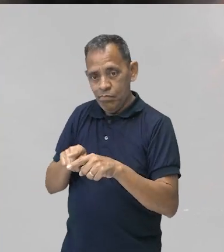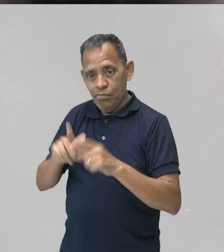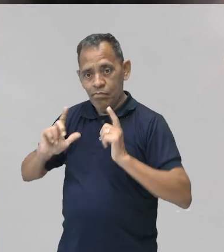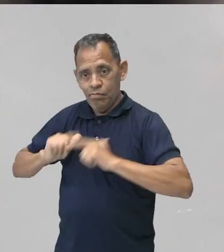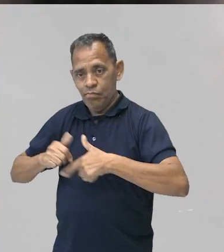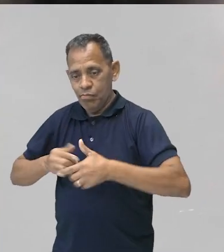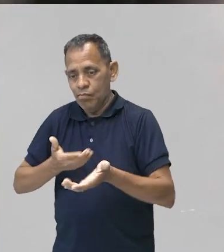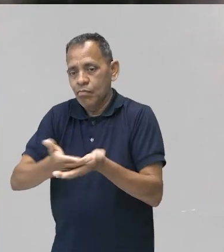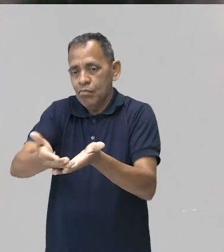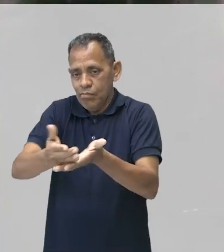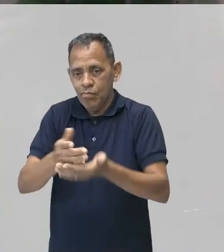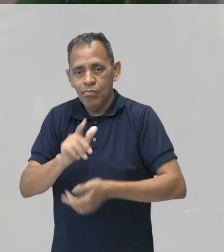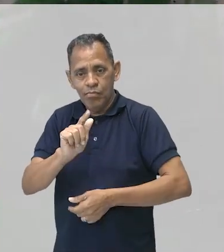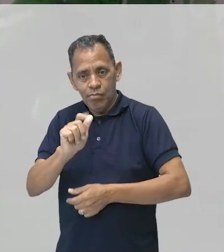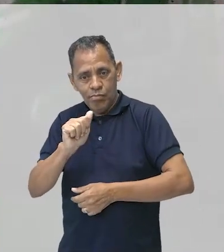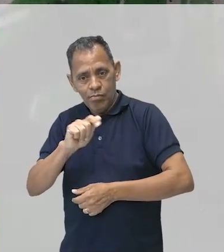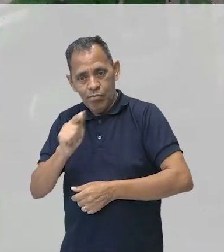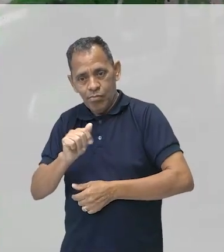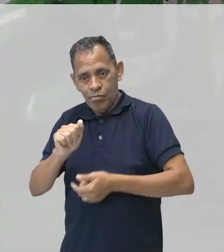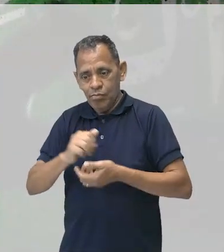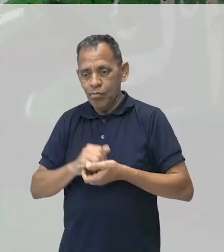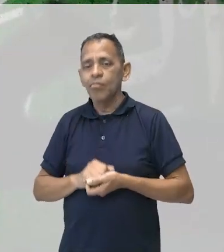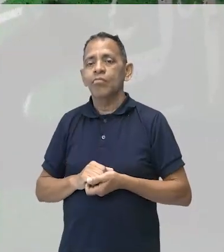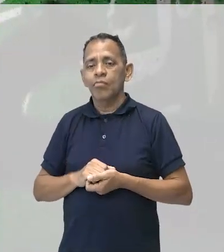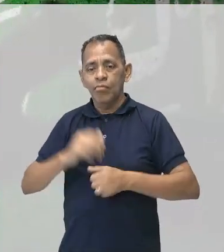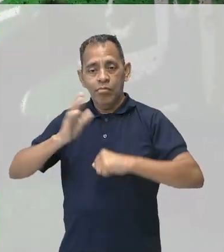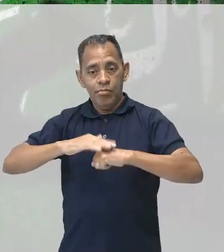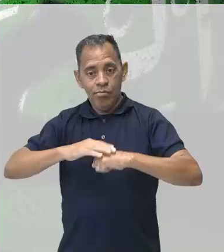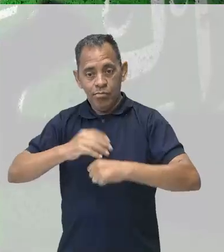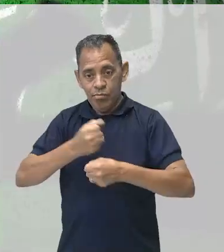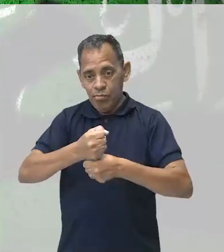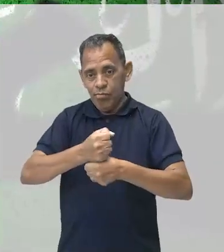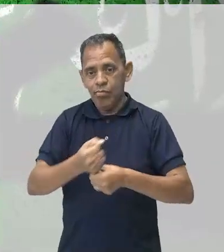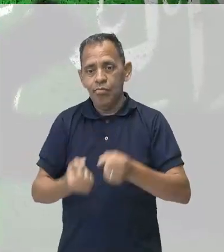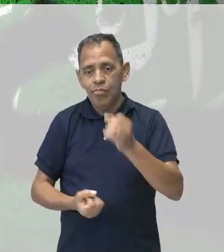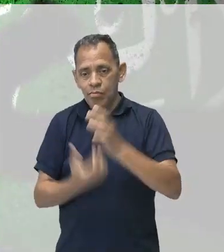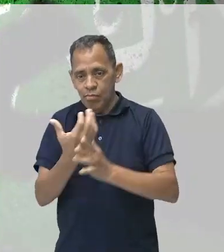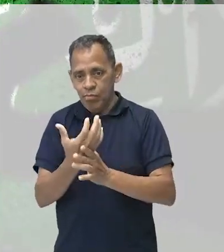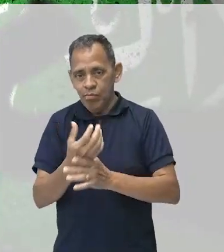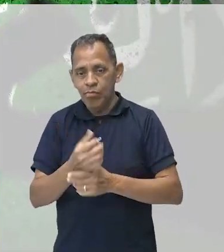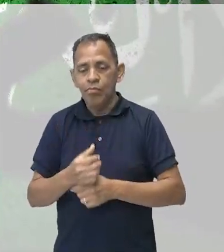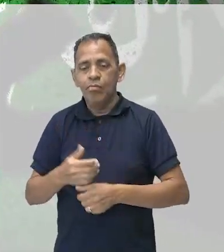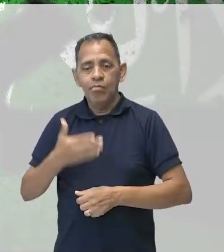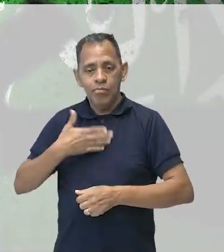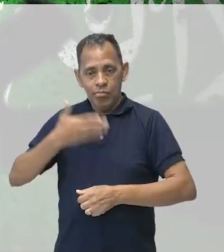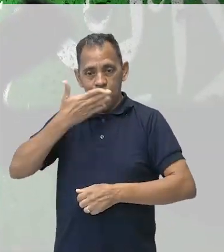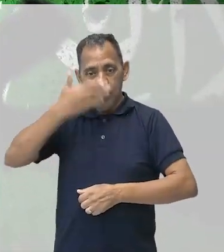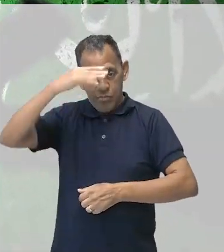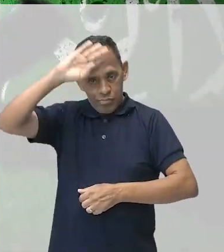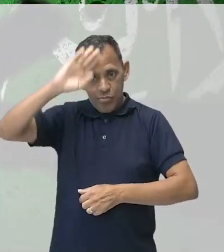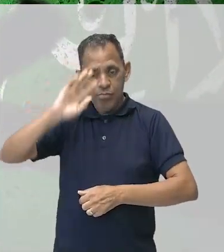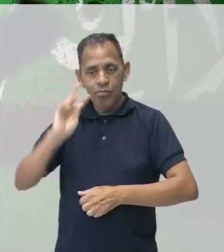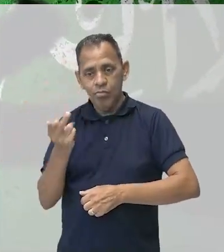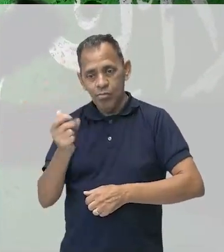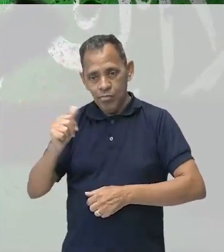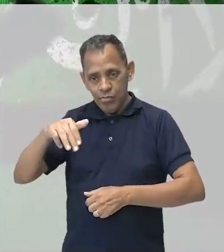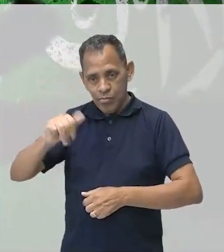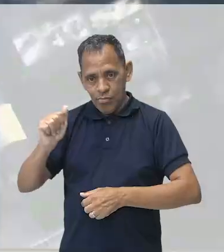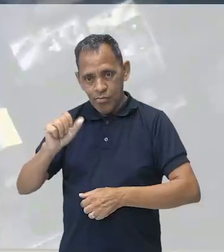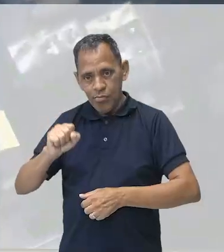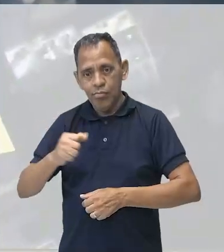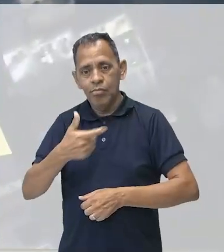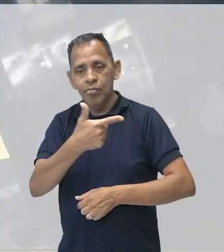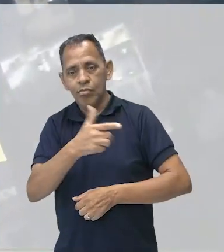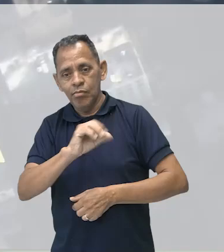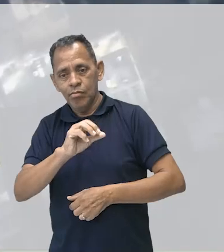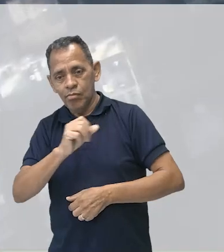faixa de Gaza. Nesse mesmo ano, surgiu o grupo militante islâmico Hamas. Em 2005,